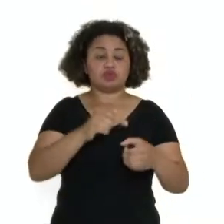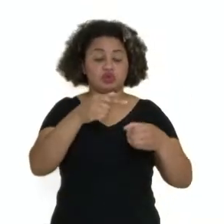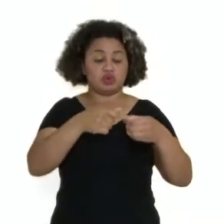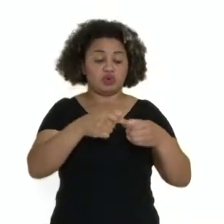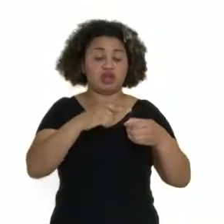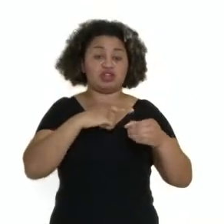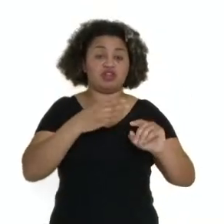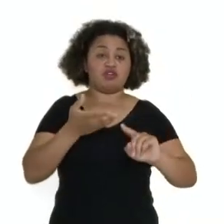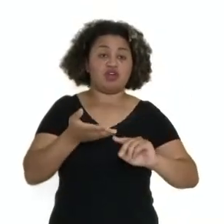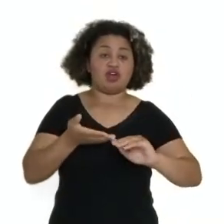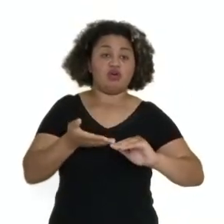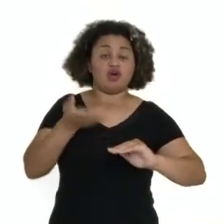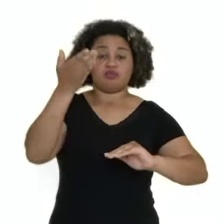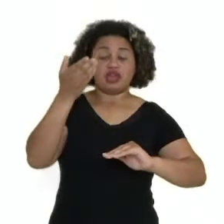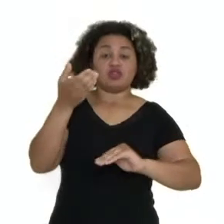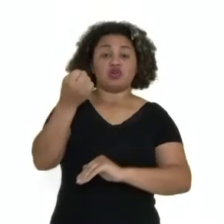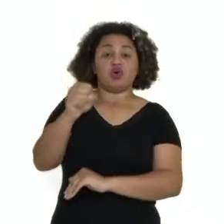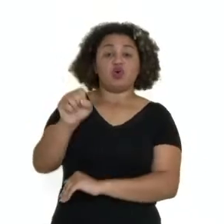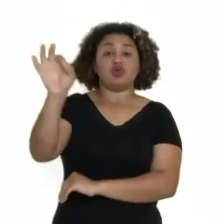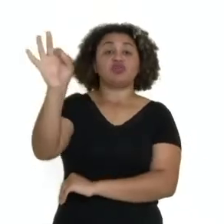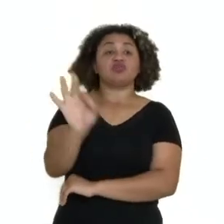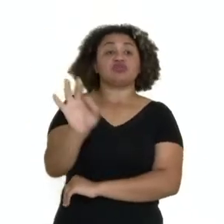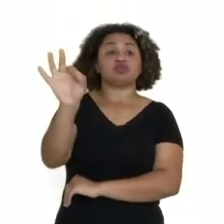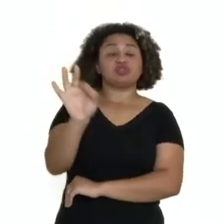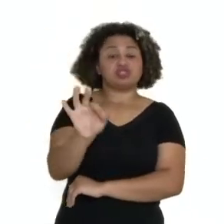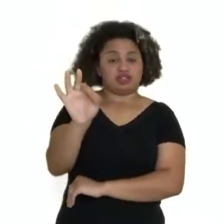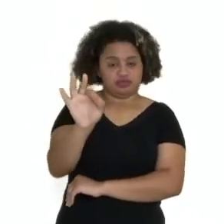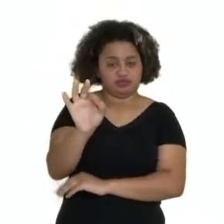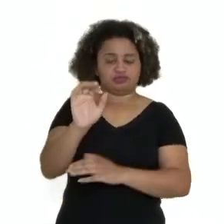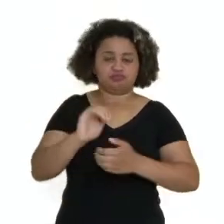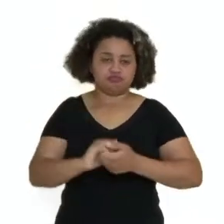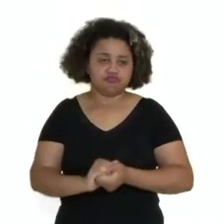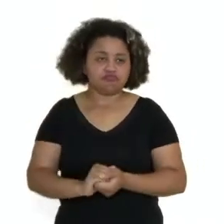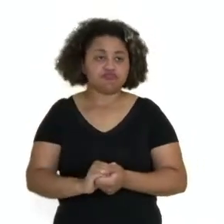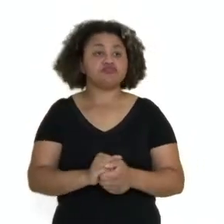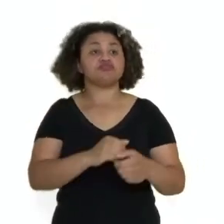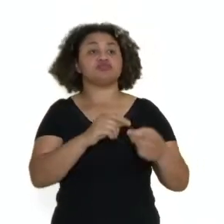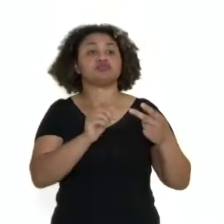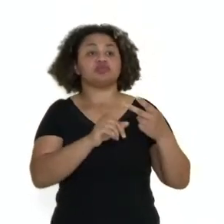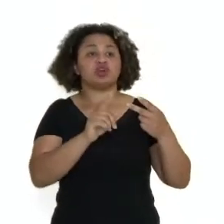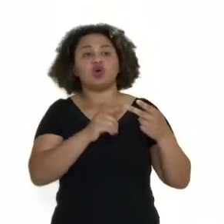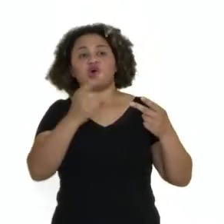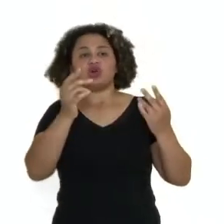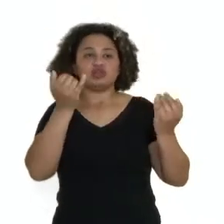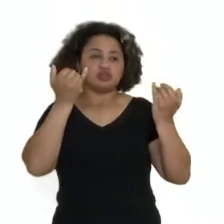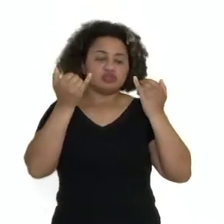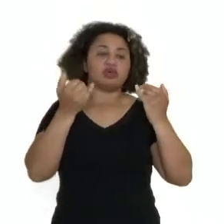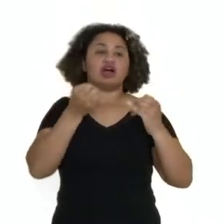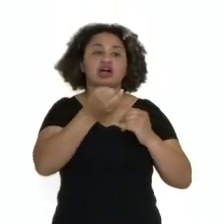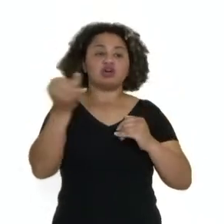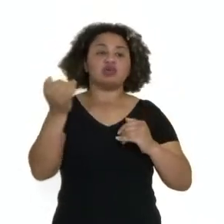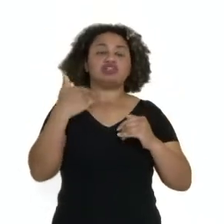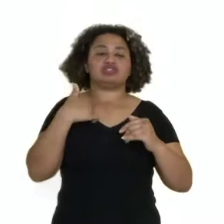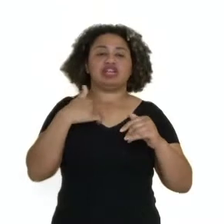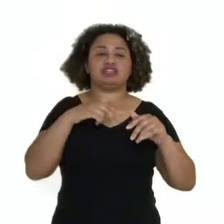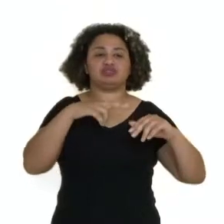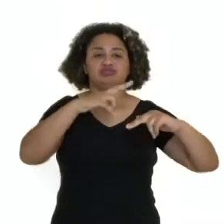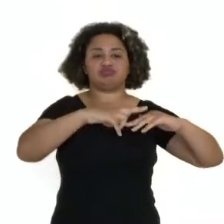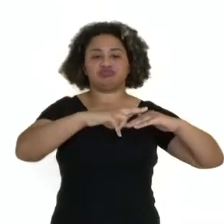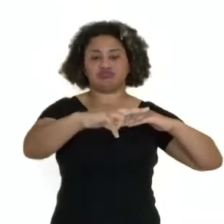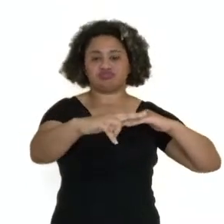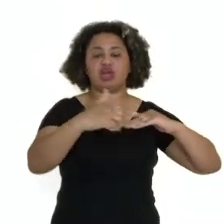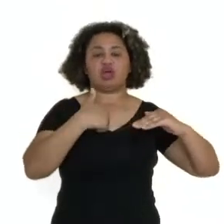um aumento de 8% nas refinarias. A taxa de ocupação de leitos chegou